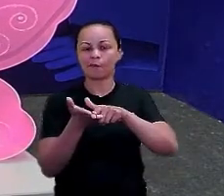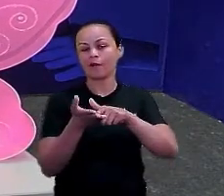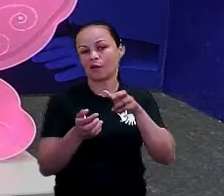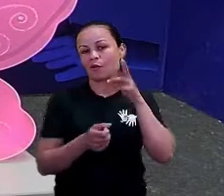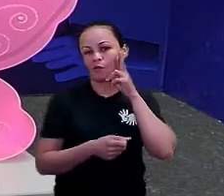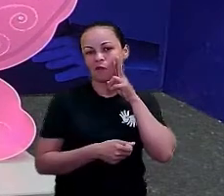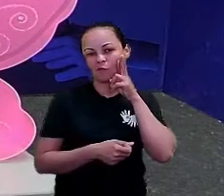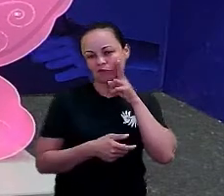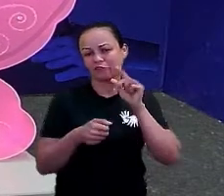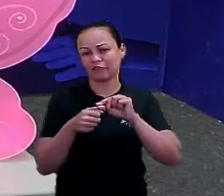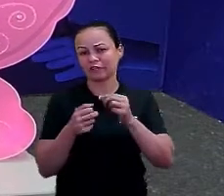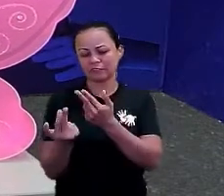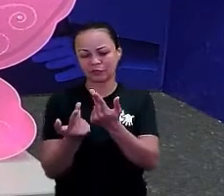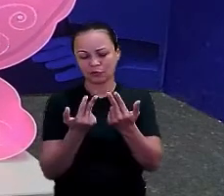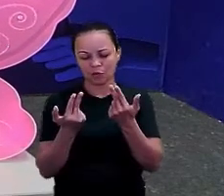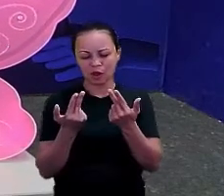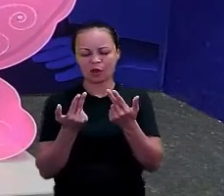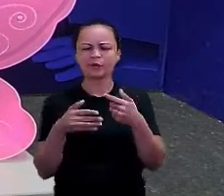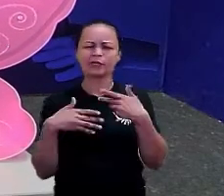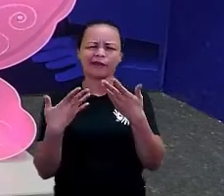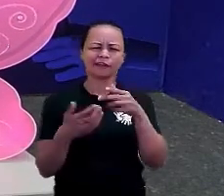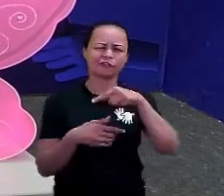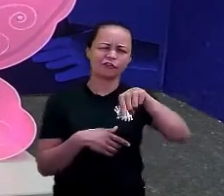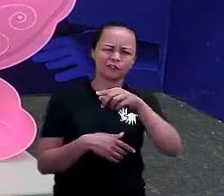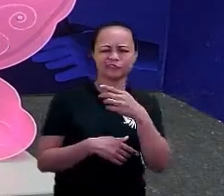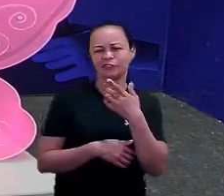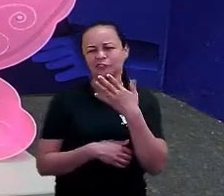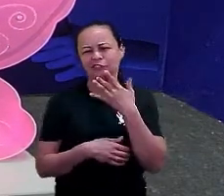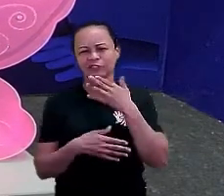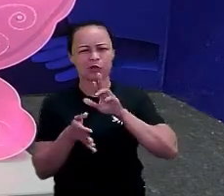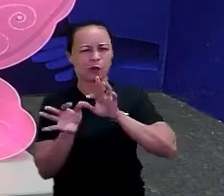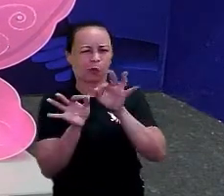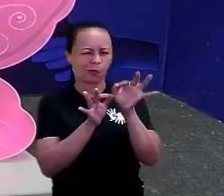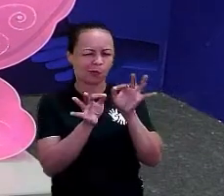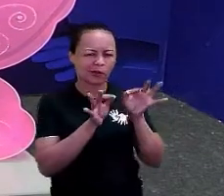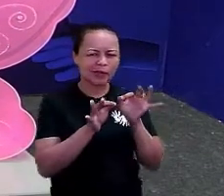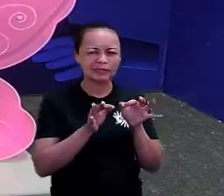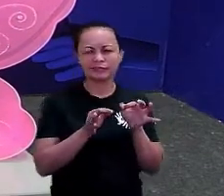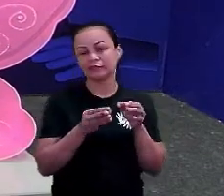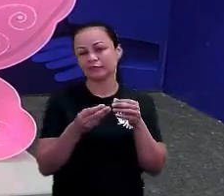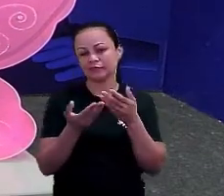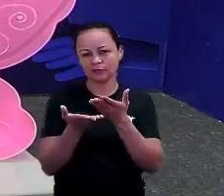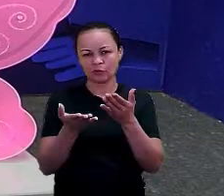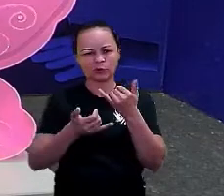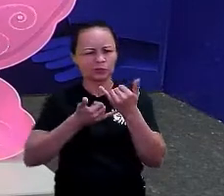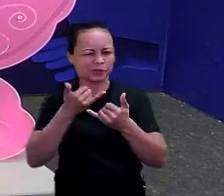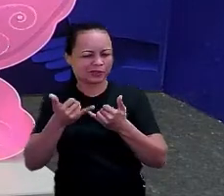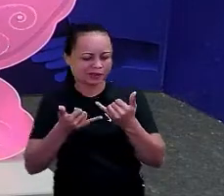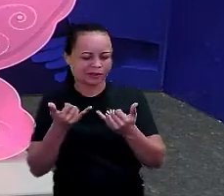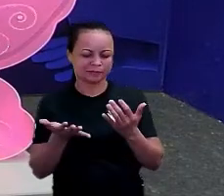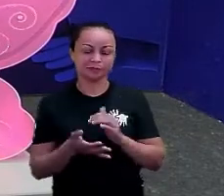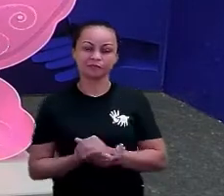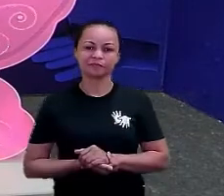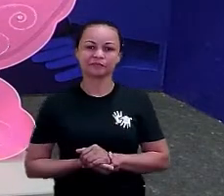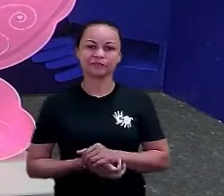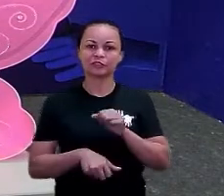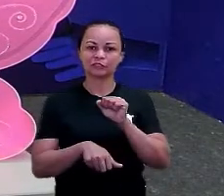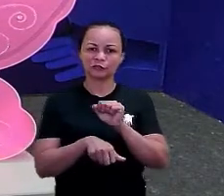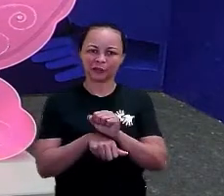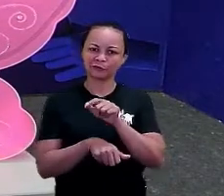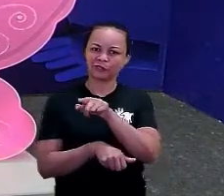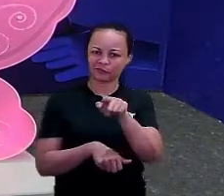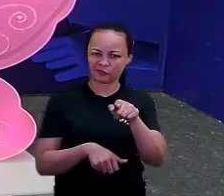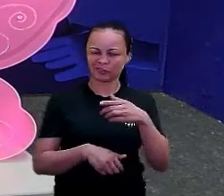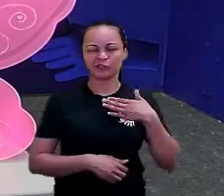mesma coisa. E aí, dá pra decorar, dá pra brincar. Espero que vocês